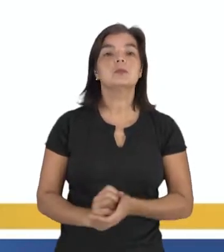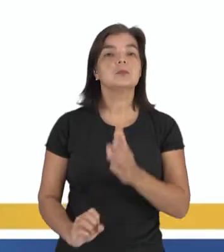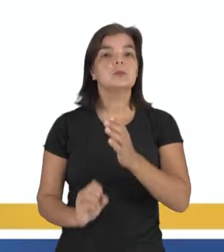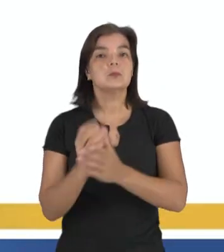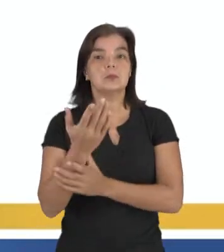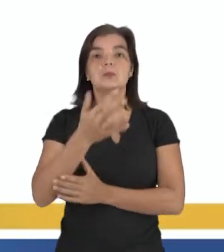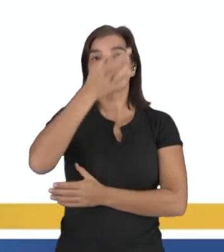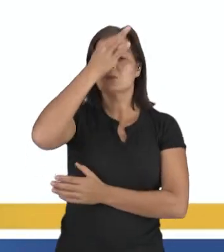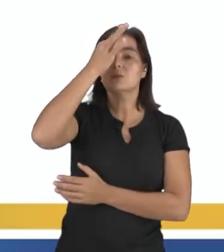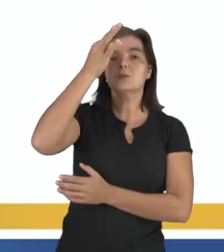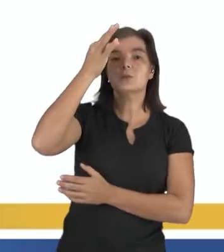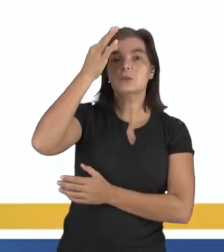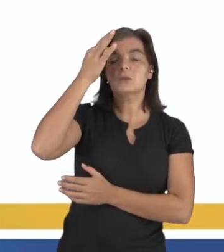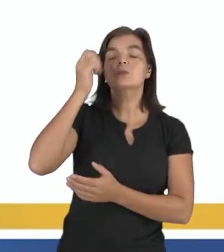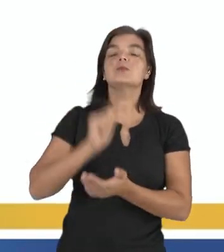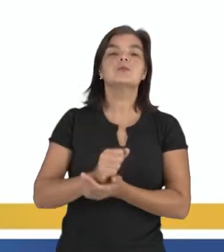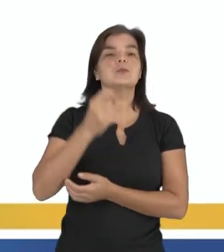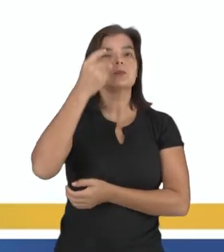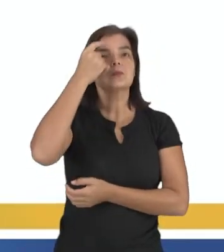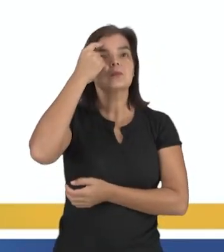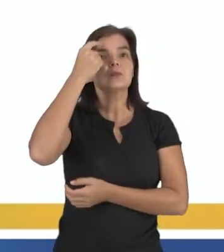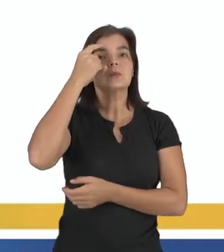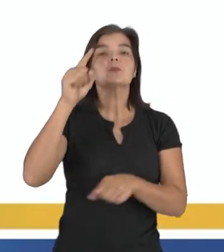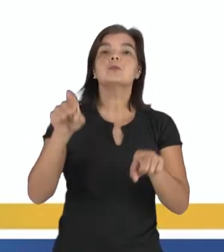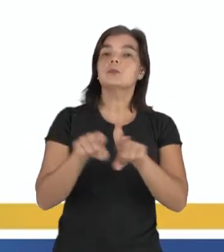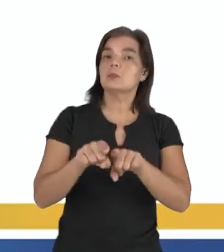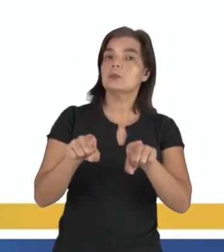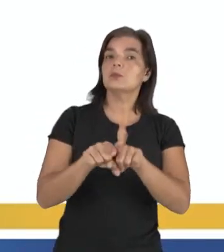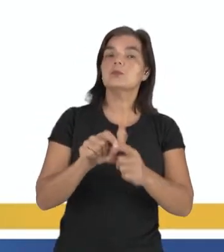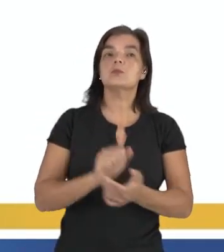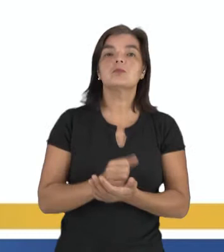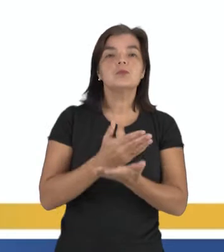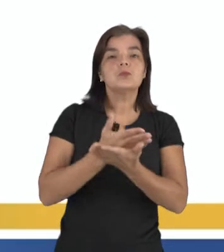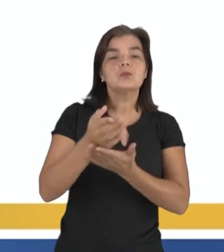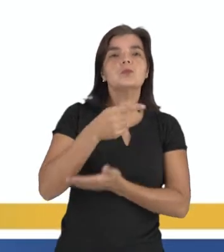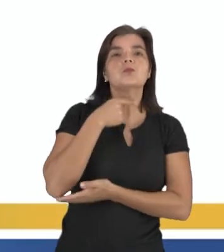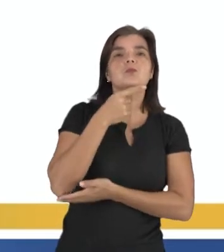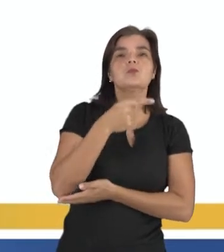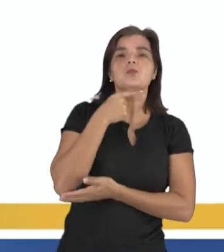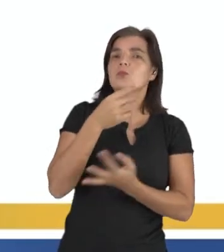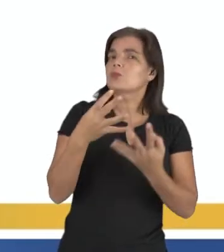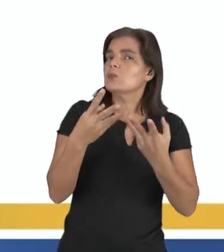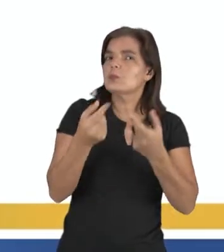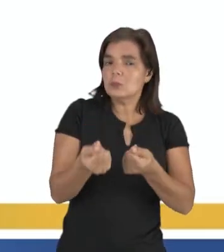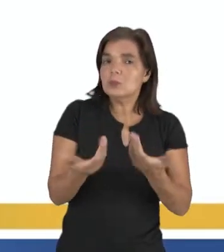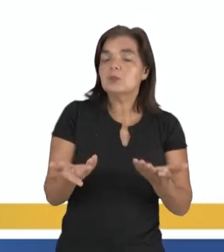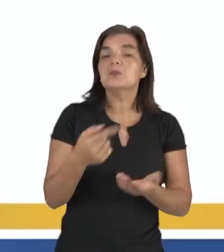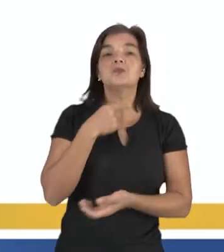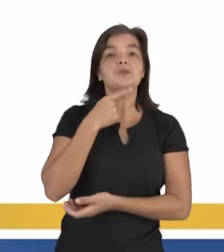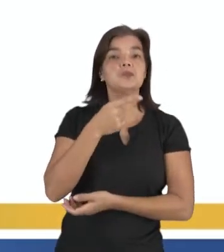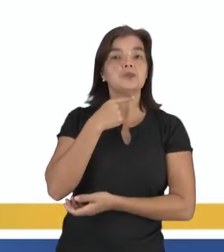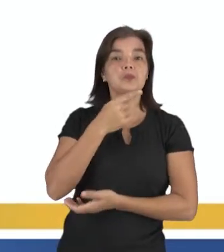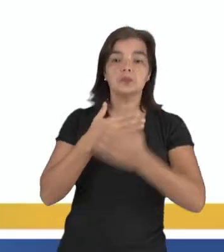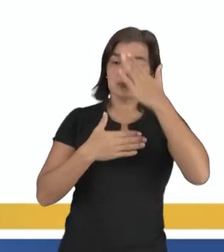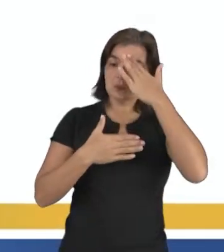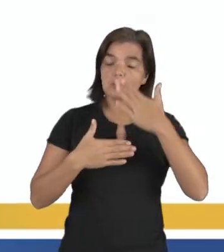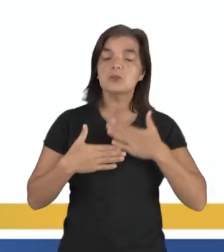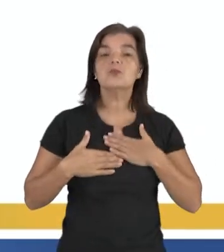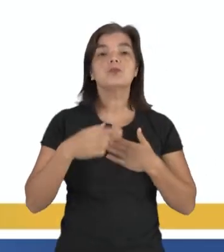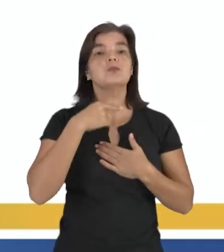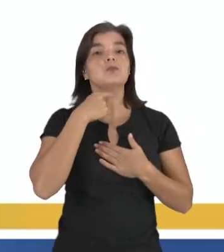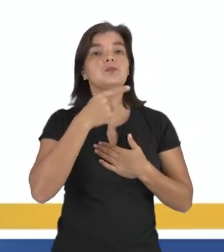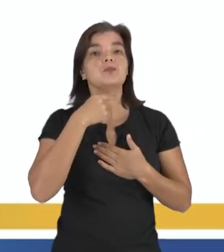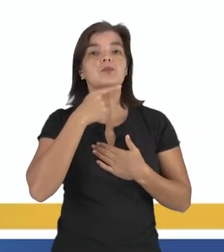funda a sua filosofia nas meditações metafísicas, ele começa duvidando de tudo, eu duvido do meu corpo,